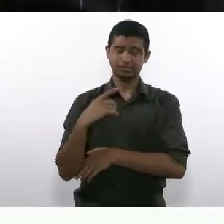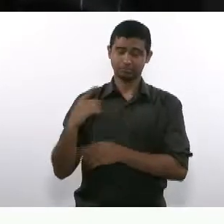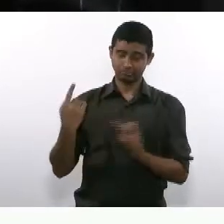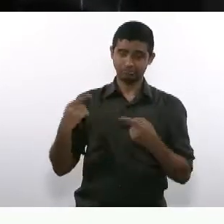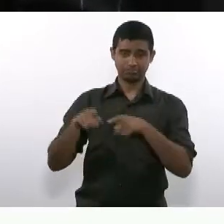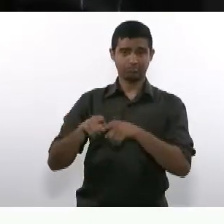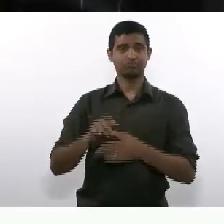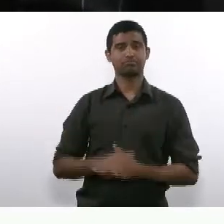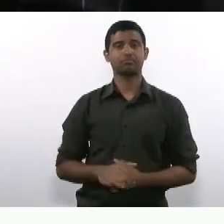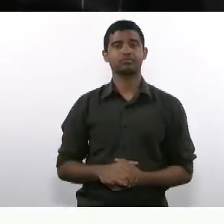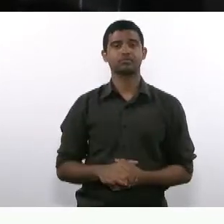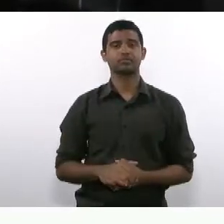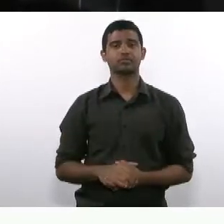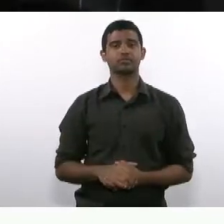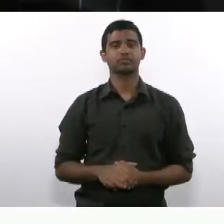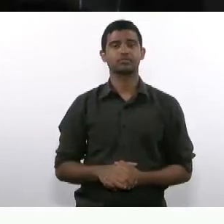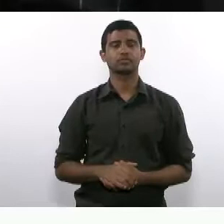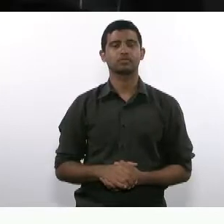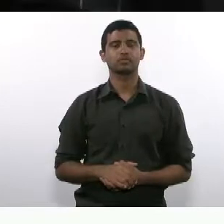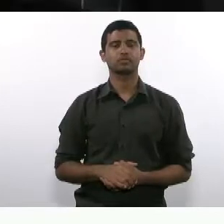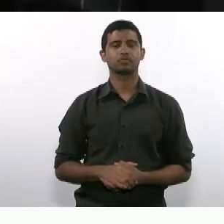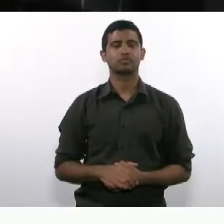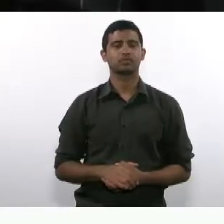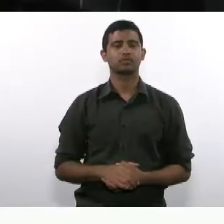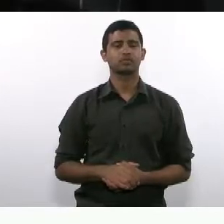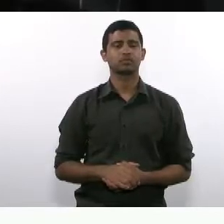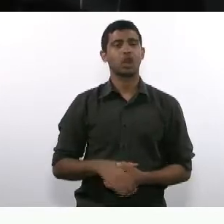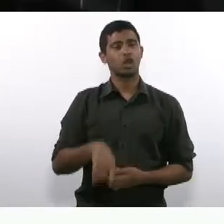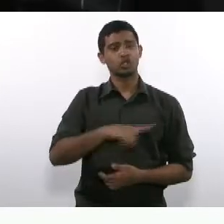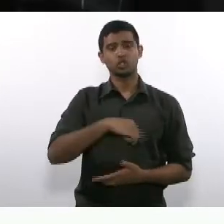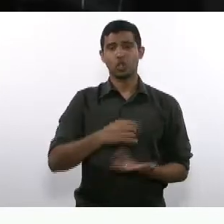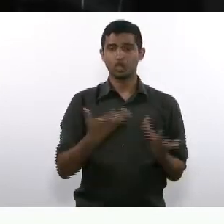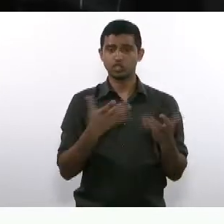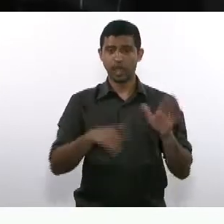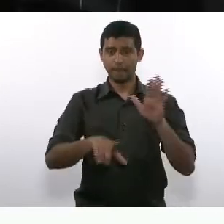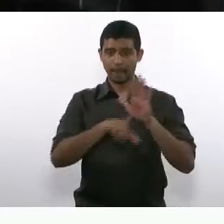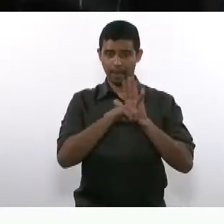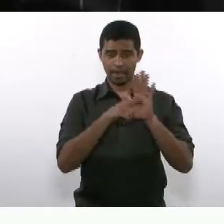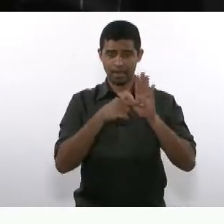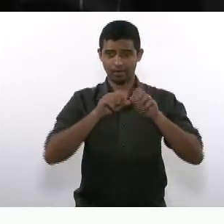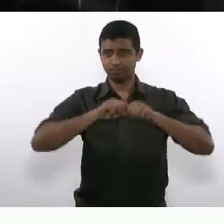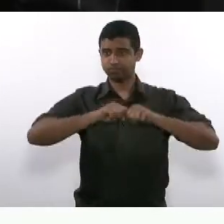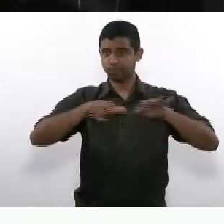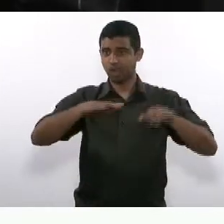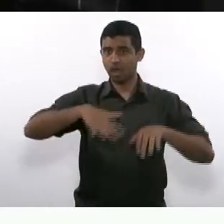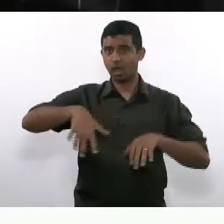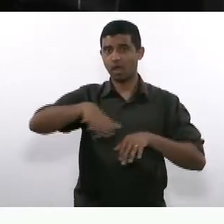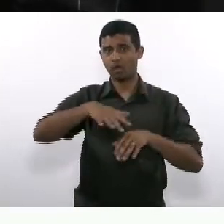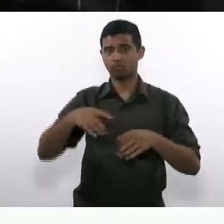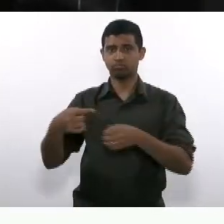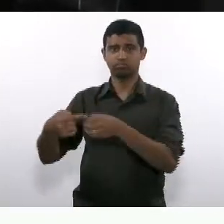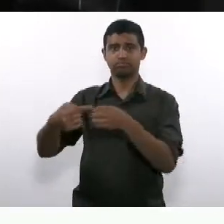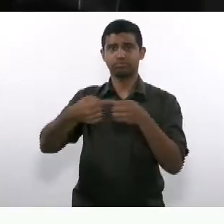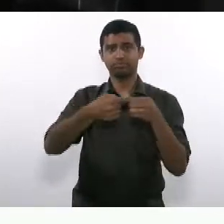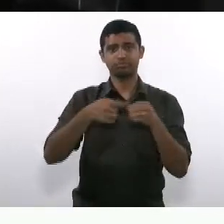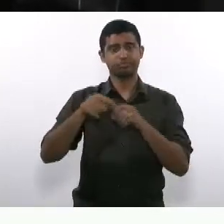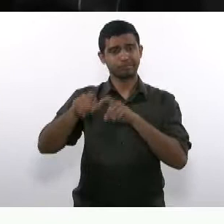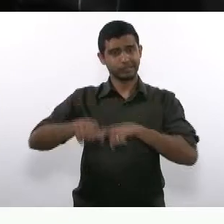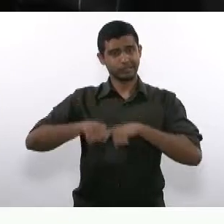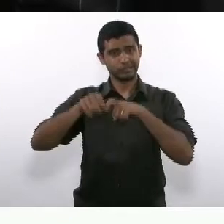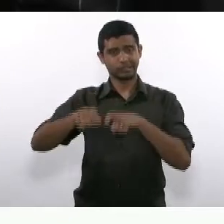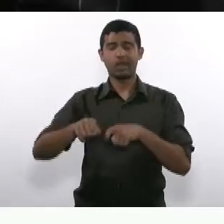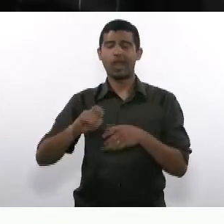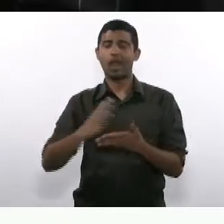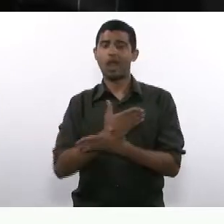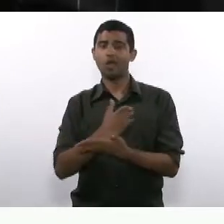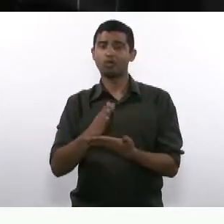é difundir a lei para os municípios do interior. Muitos projetos não são enquadrados por